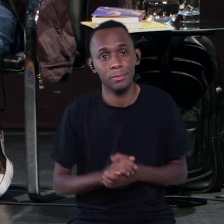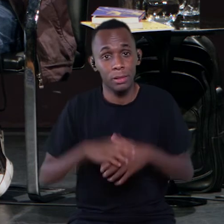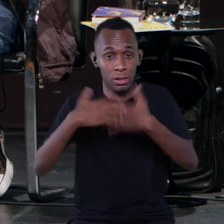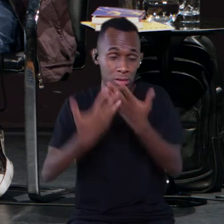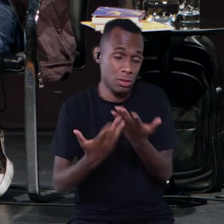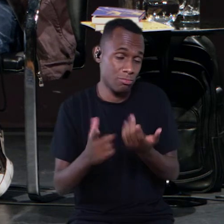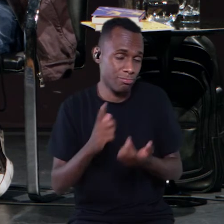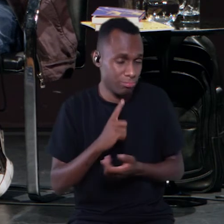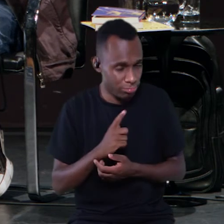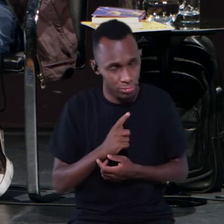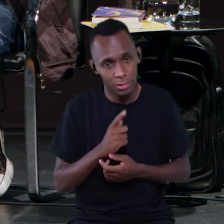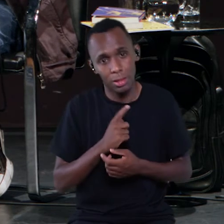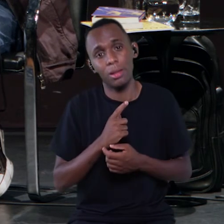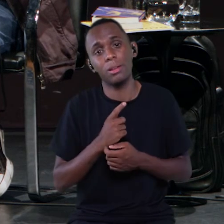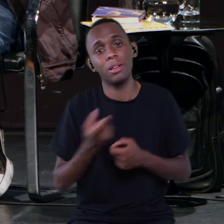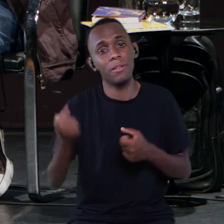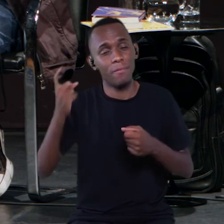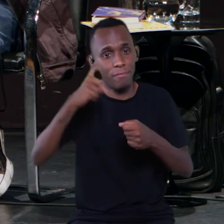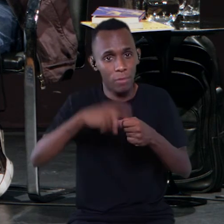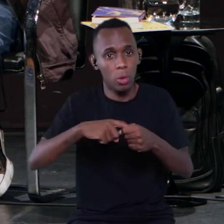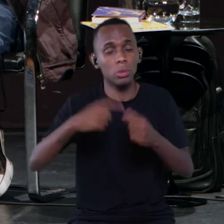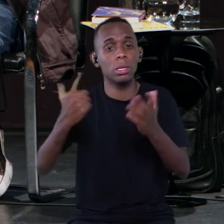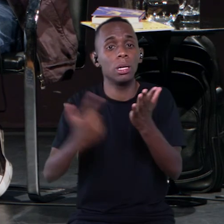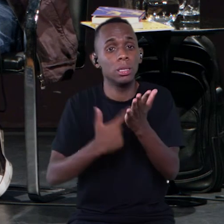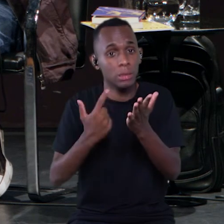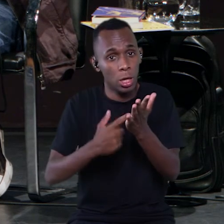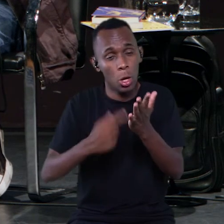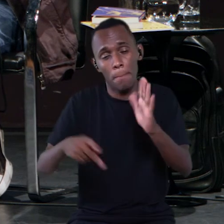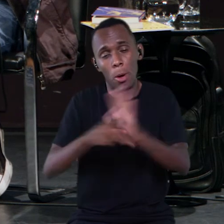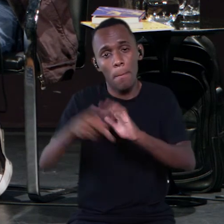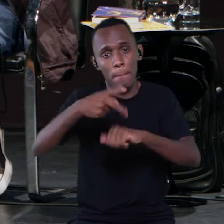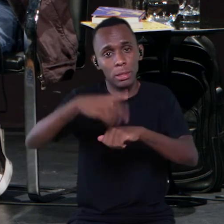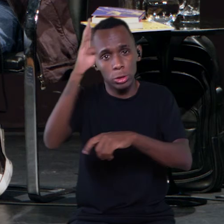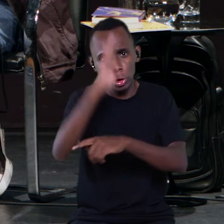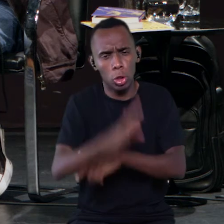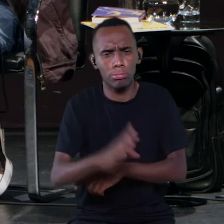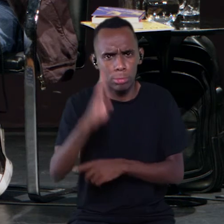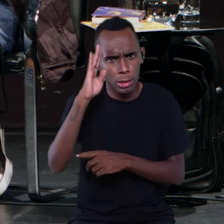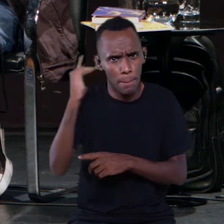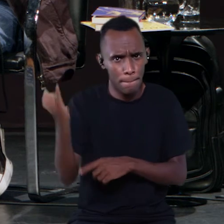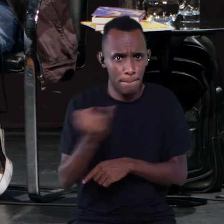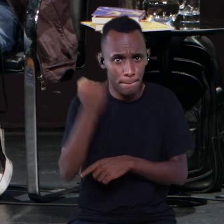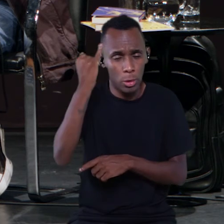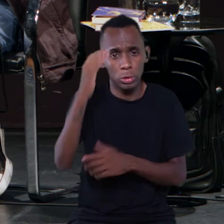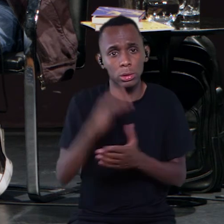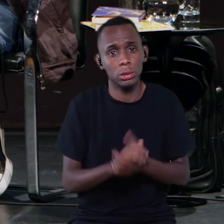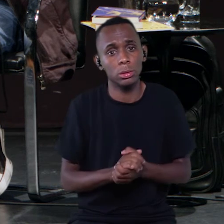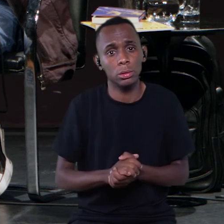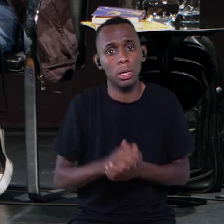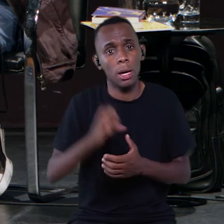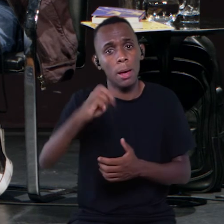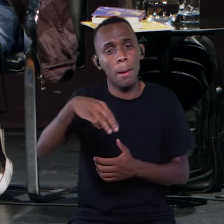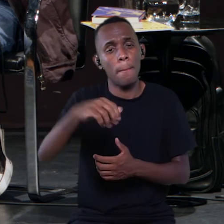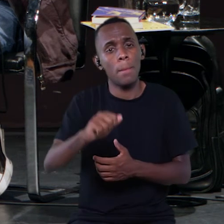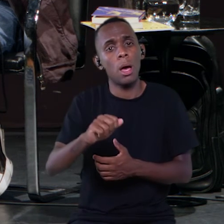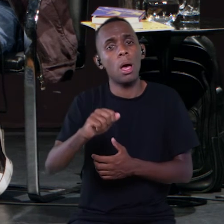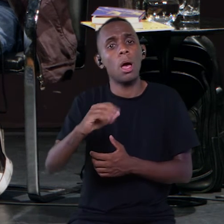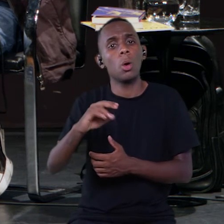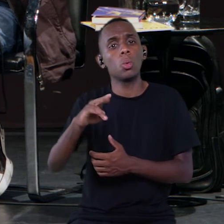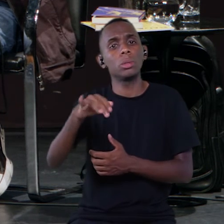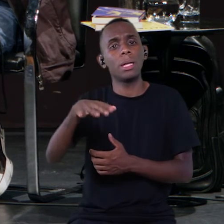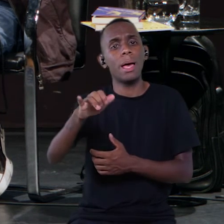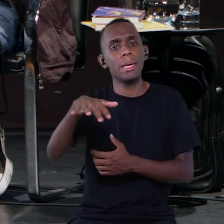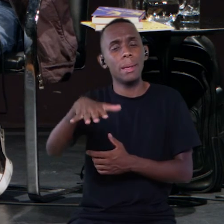aí você tem, a gente volta, muitas vezes, a literatura brasileira a livros que são fundamentais. Eu acho que o Macunaíma, hoje, né, é um dos livros